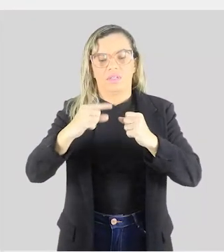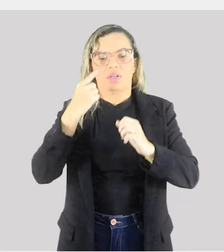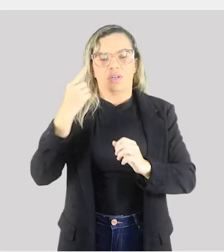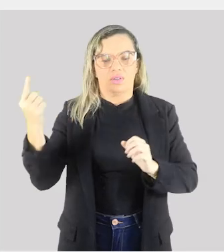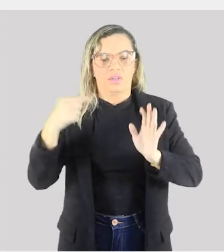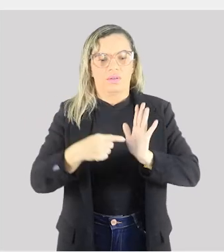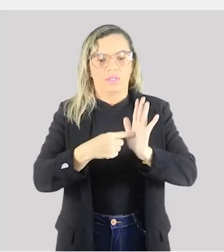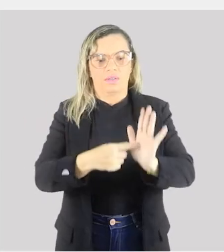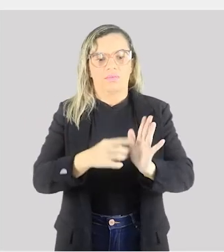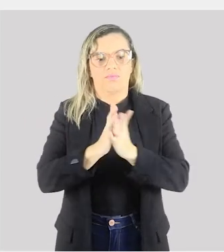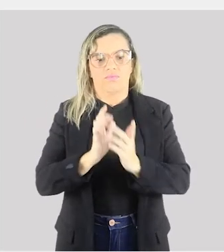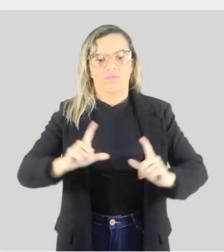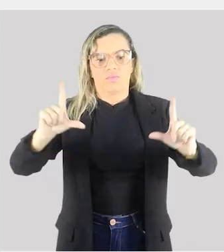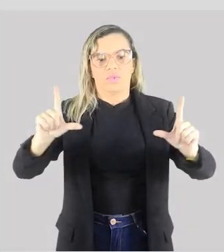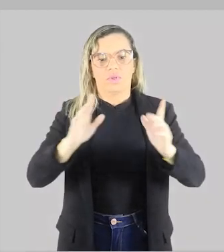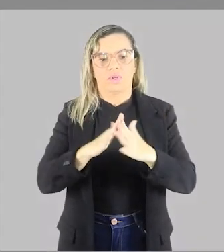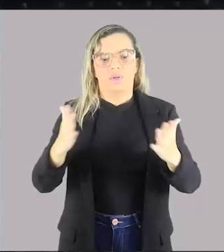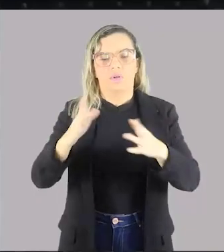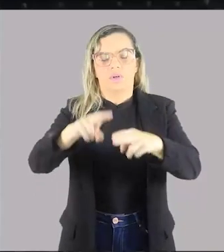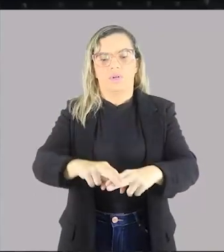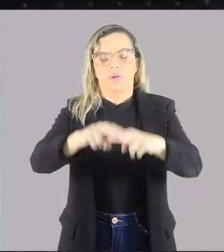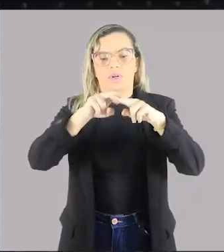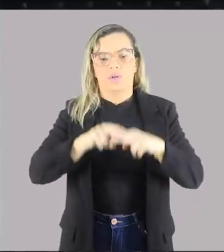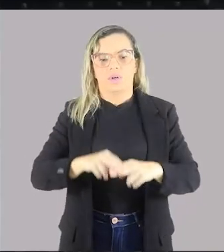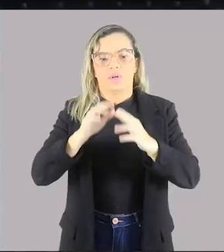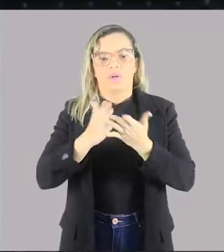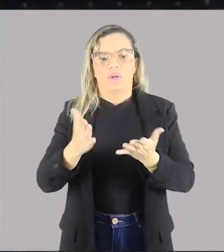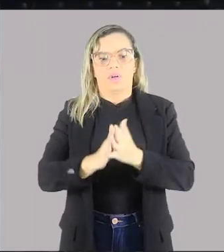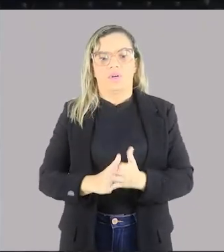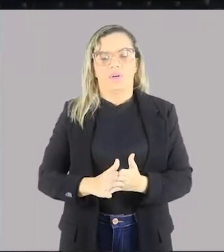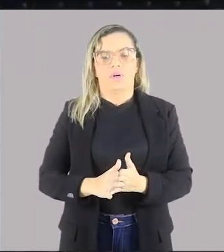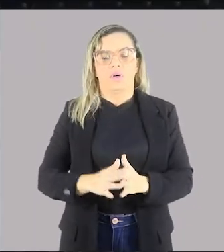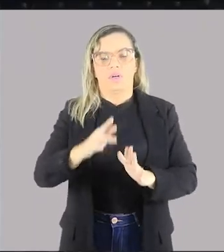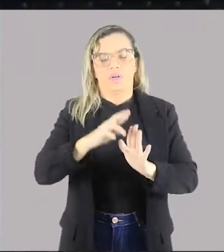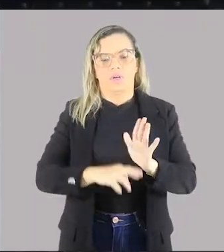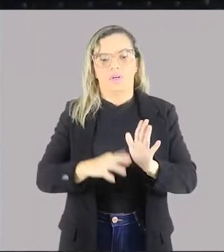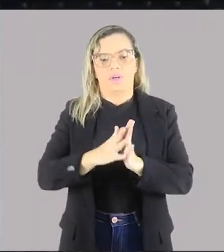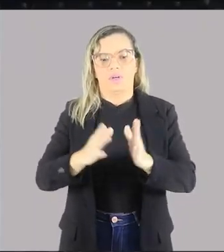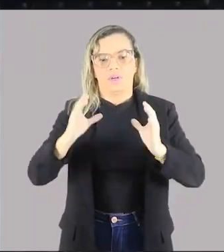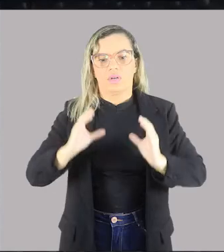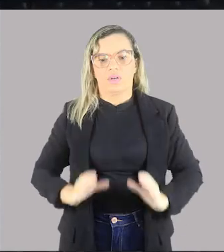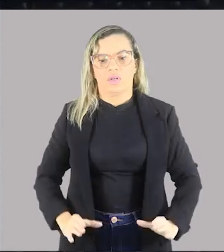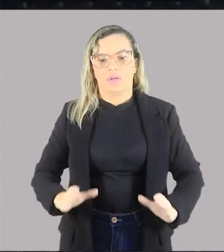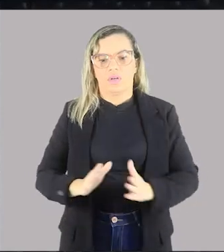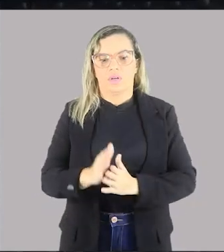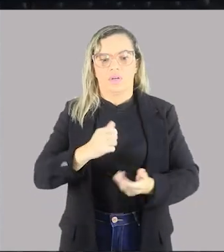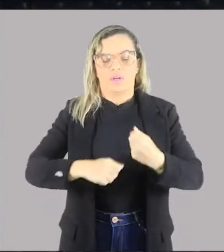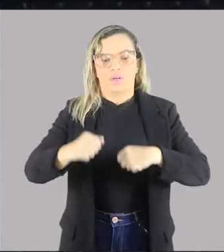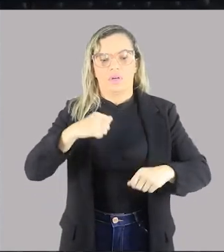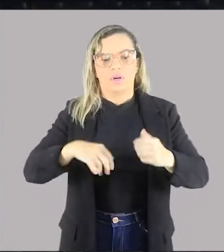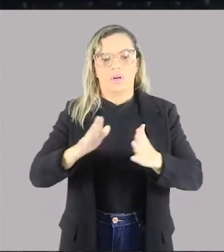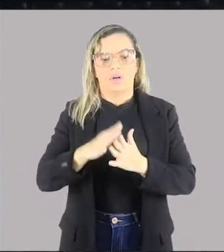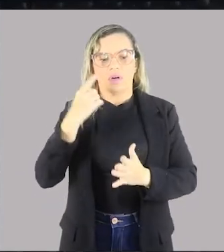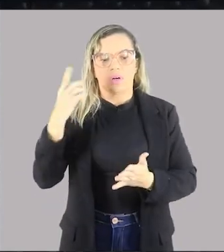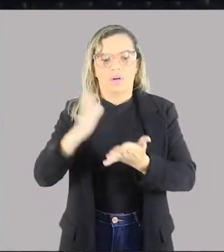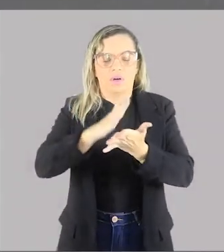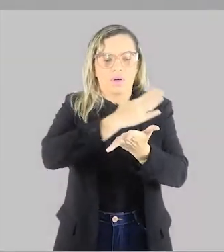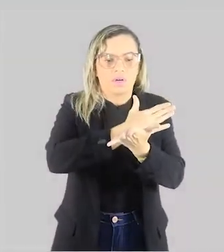é necessário observar essas condutas que são, por lei, afastadas e, inicialmente, nós vamos trabalhar